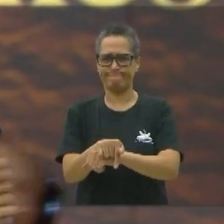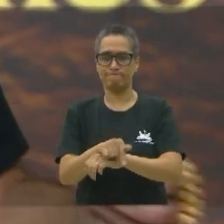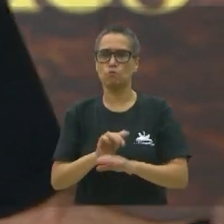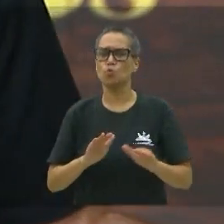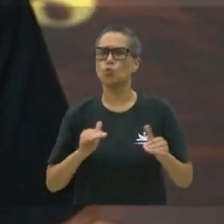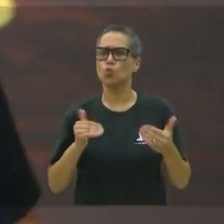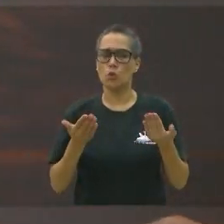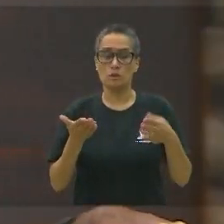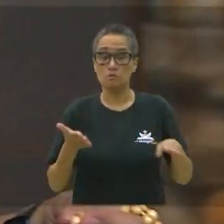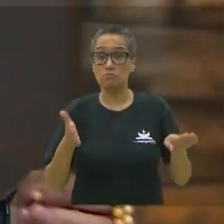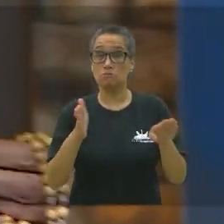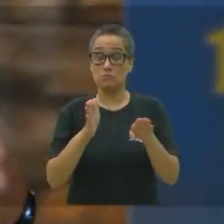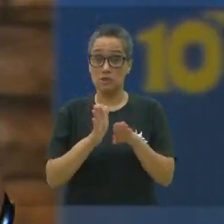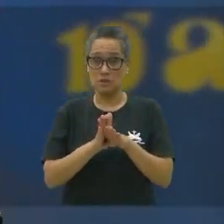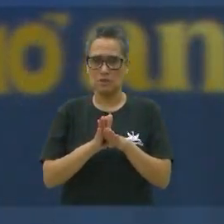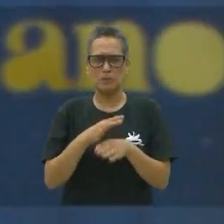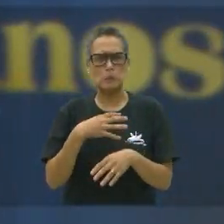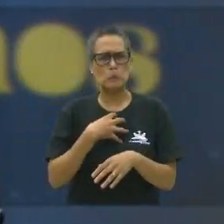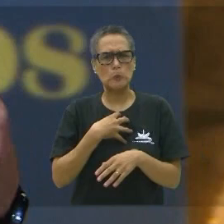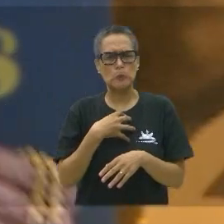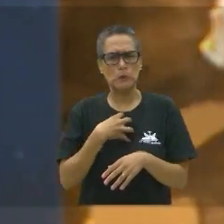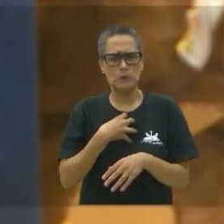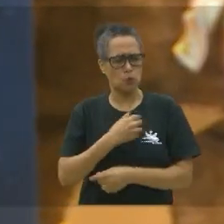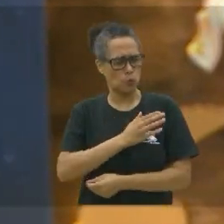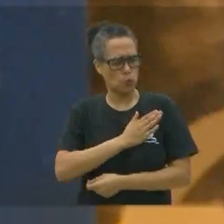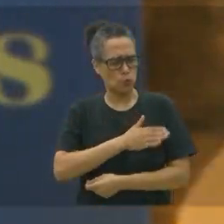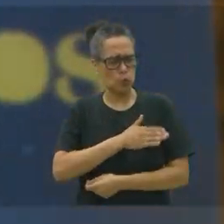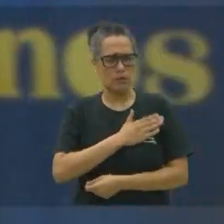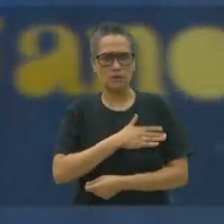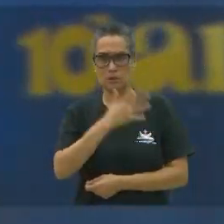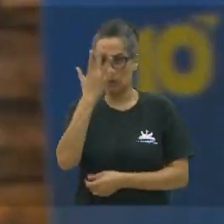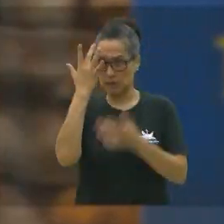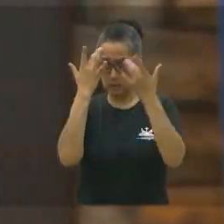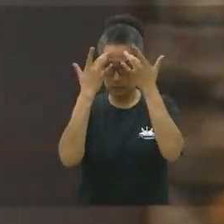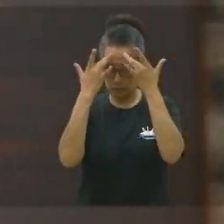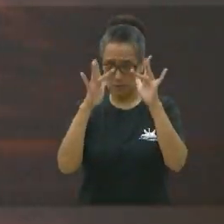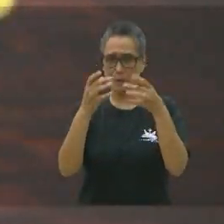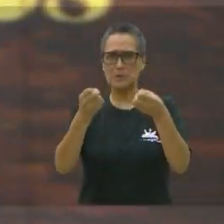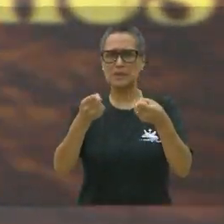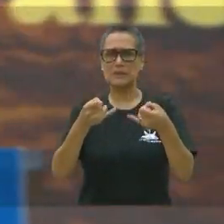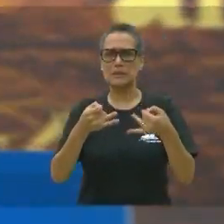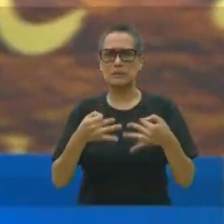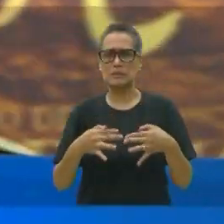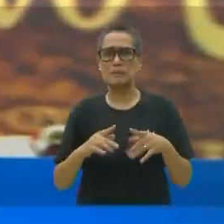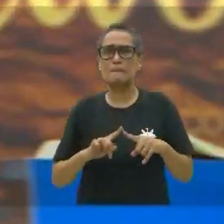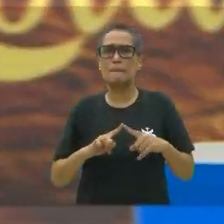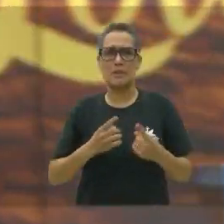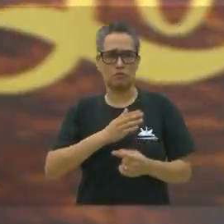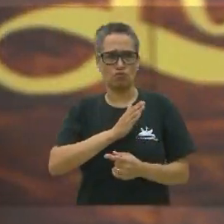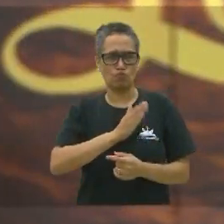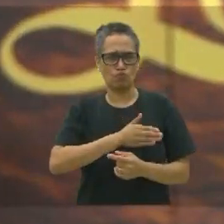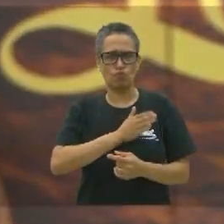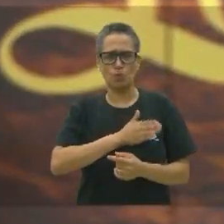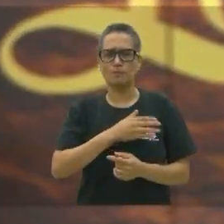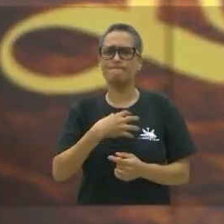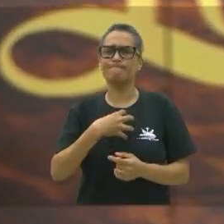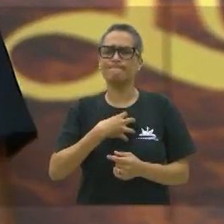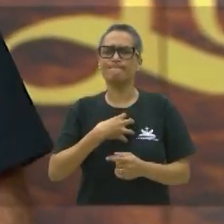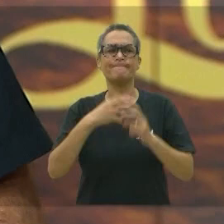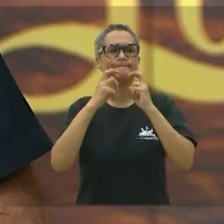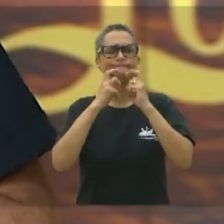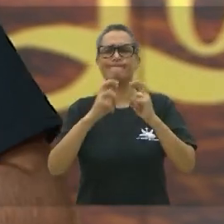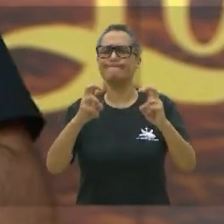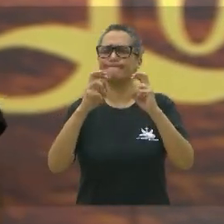Quando eu cheguei, eu senti no meu coração, eu não sabia explicar, mas no meu coração